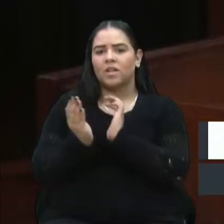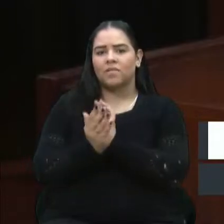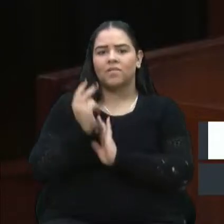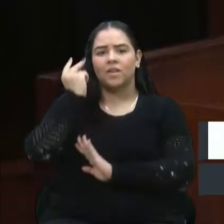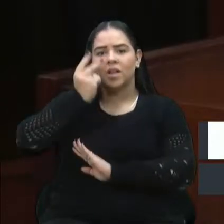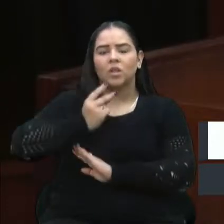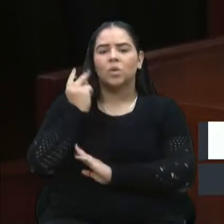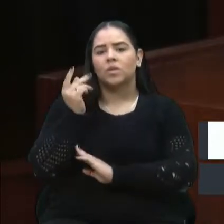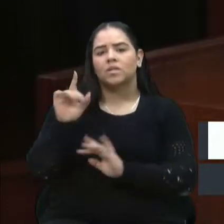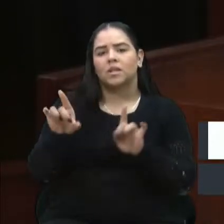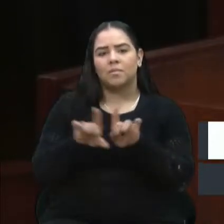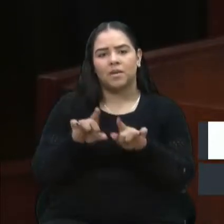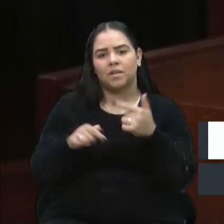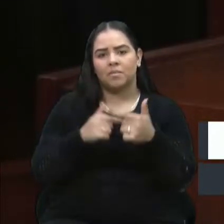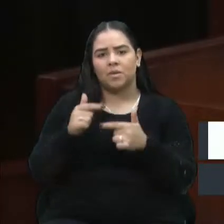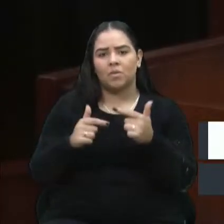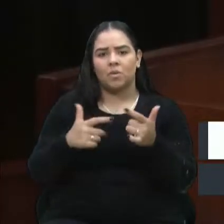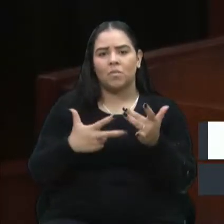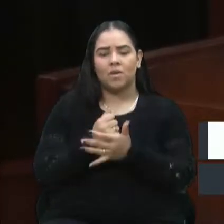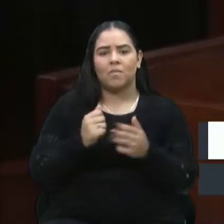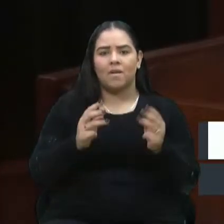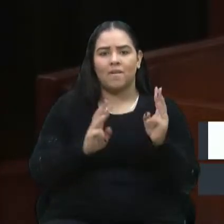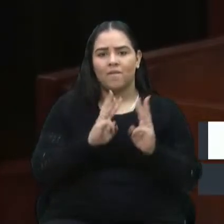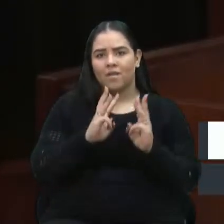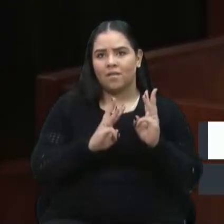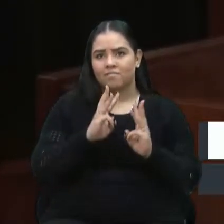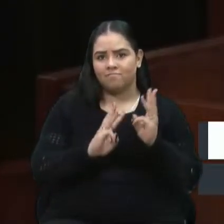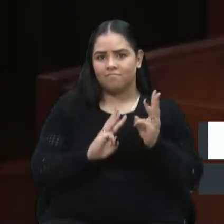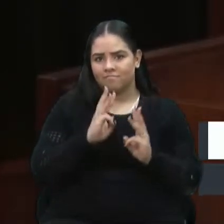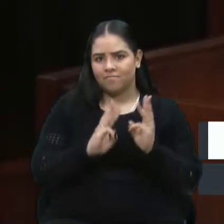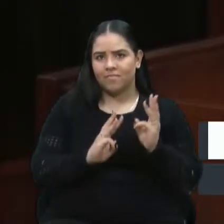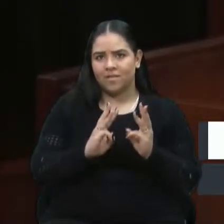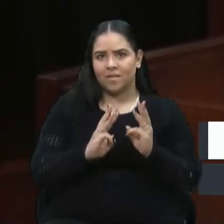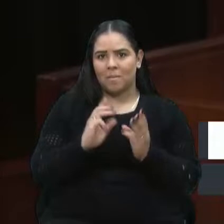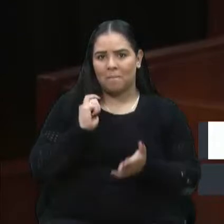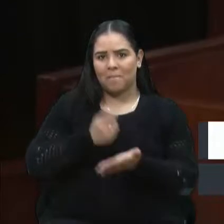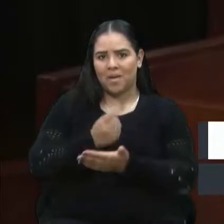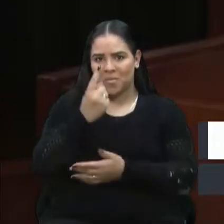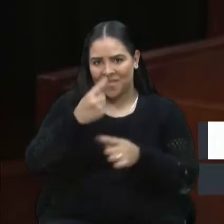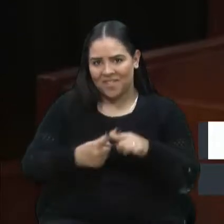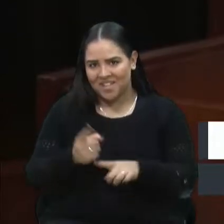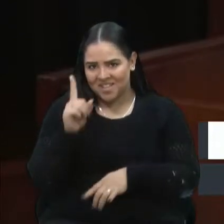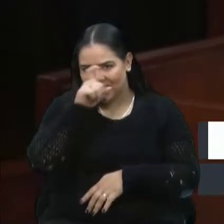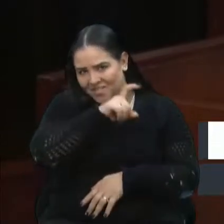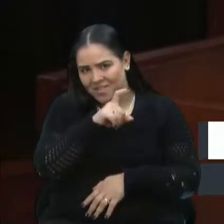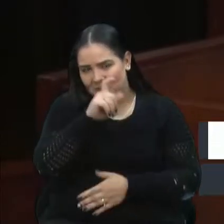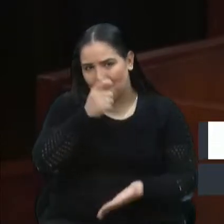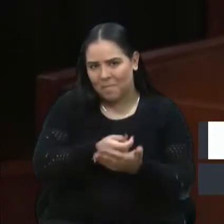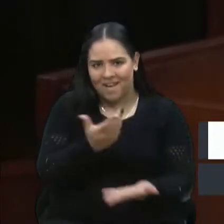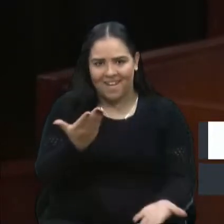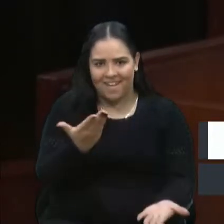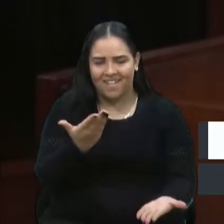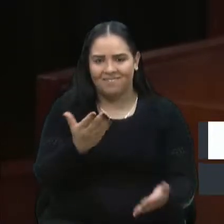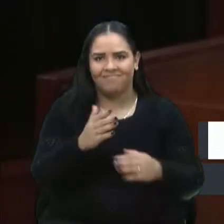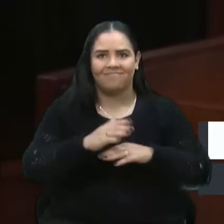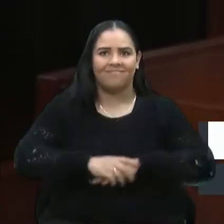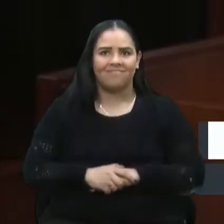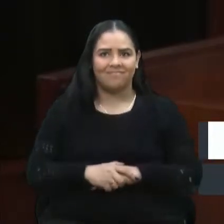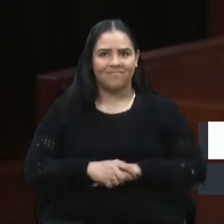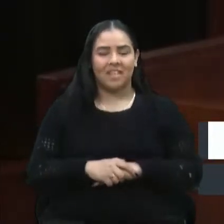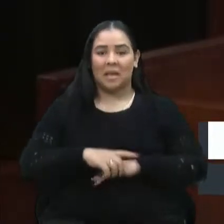né, para comprar uma van, né, vereador Bressan? À vista é difícil, né? Chegar lá e bancar. Então,